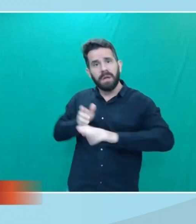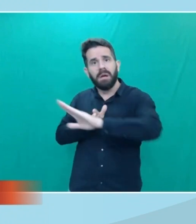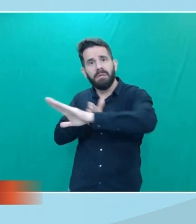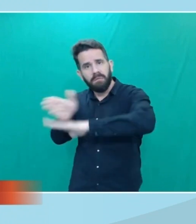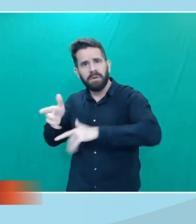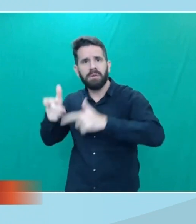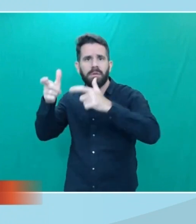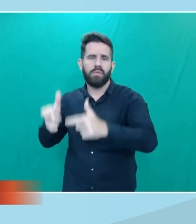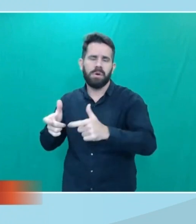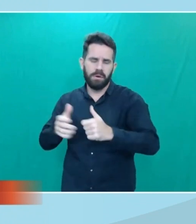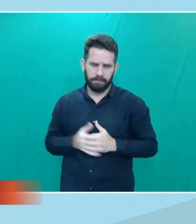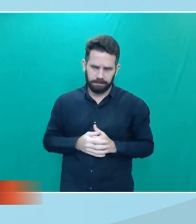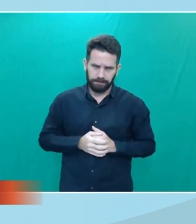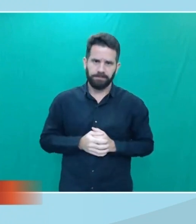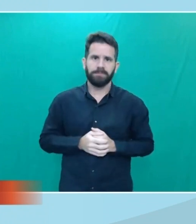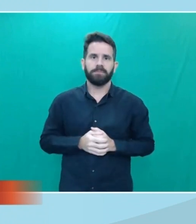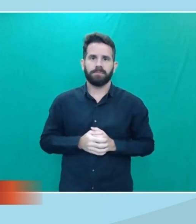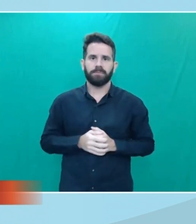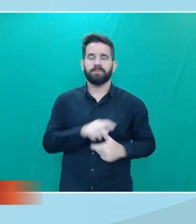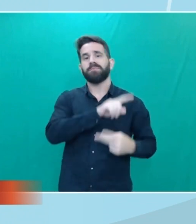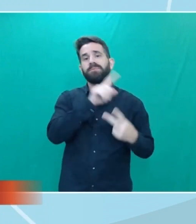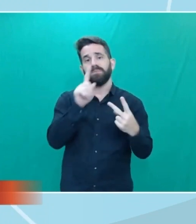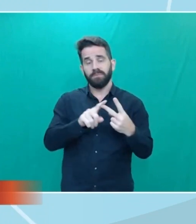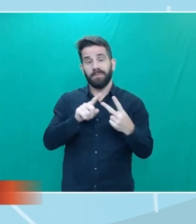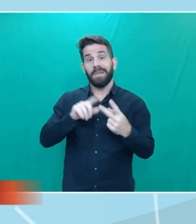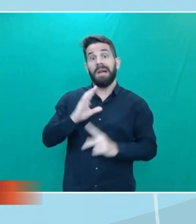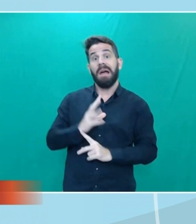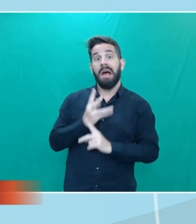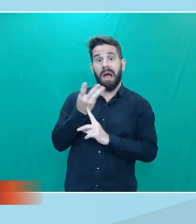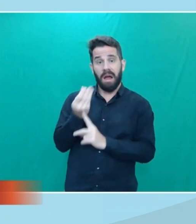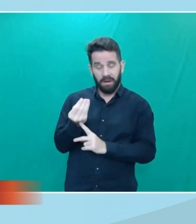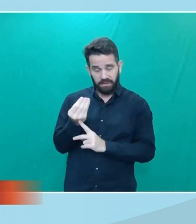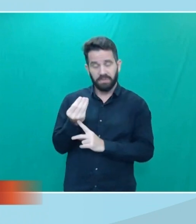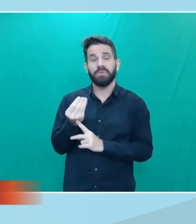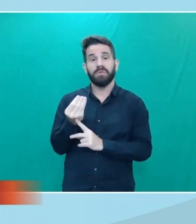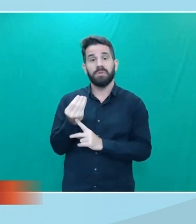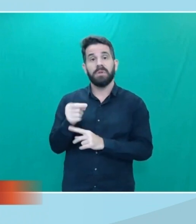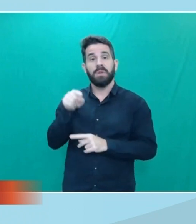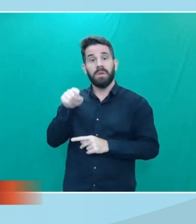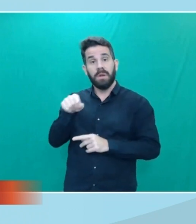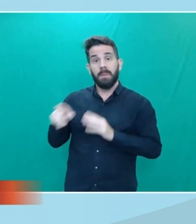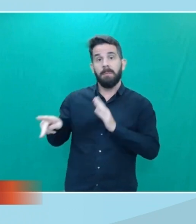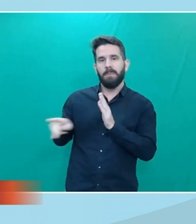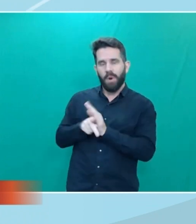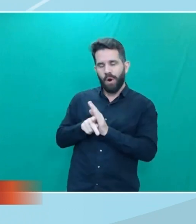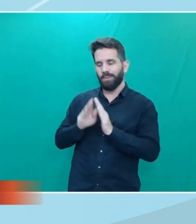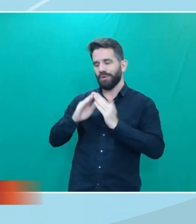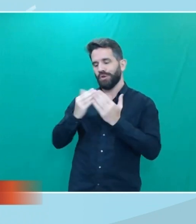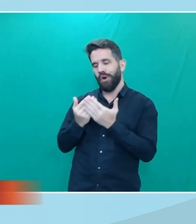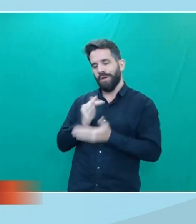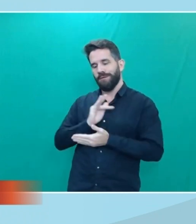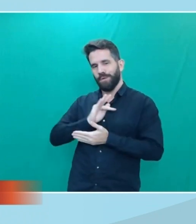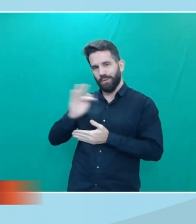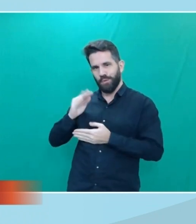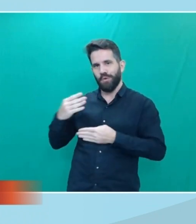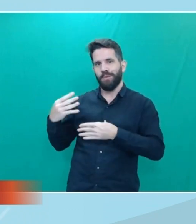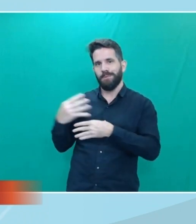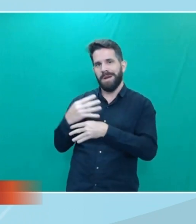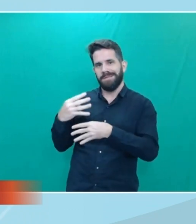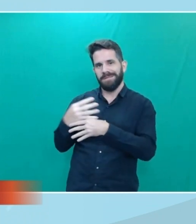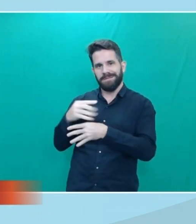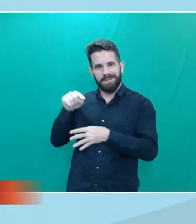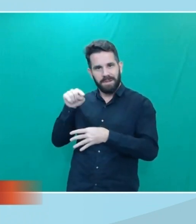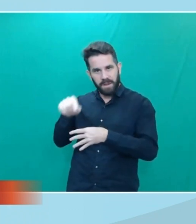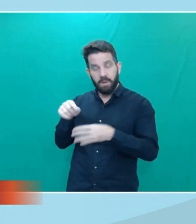semana. E agora falando sobre arte, a Escola do Futuro em Artes Basileu França está com inscrições abertas para cursos